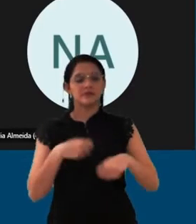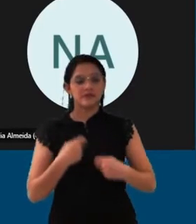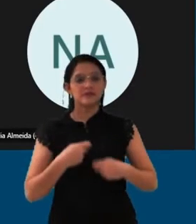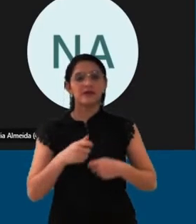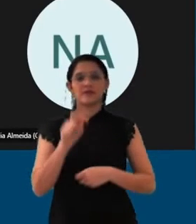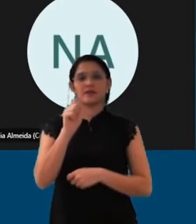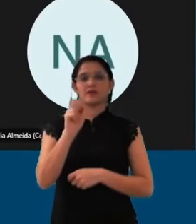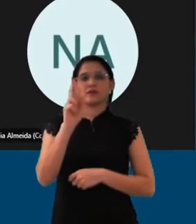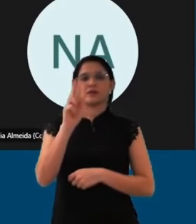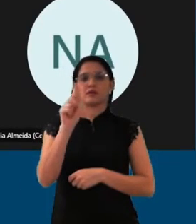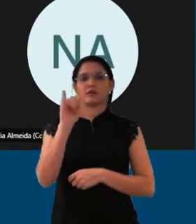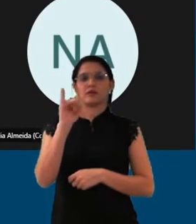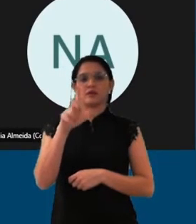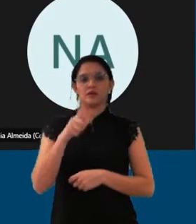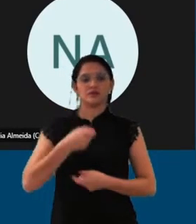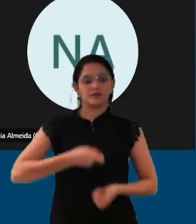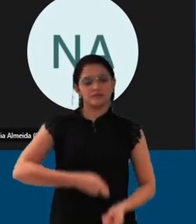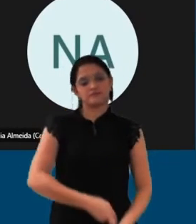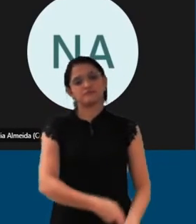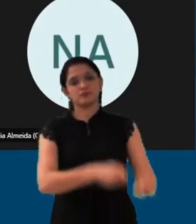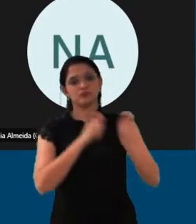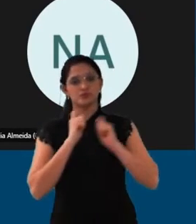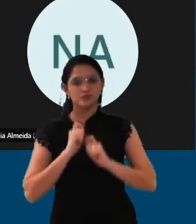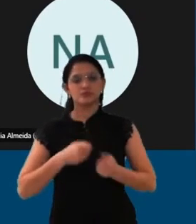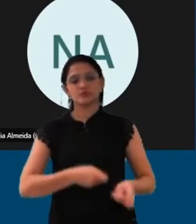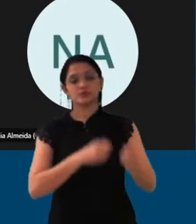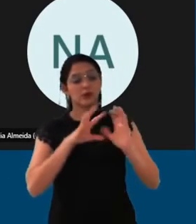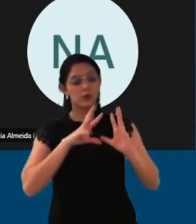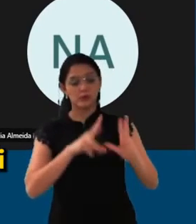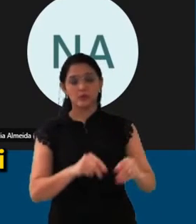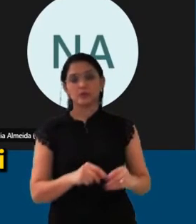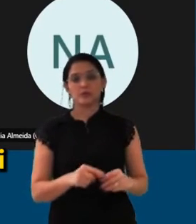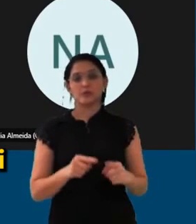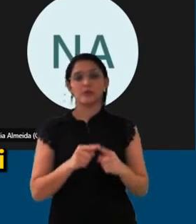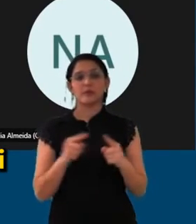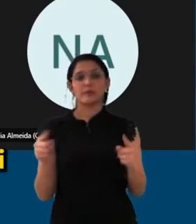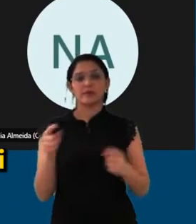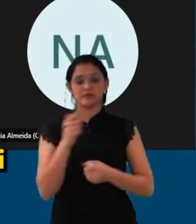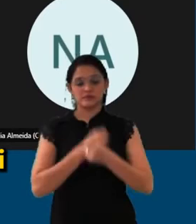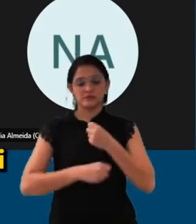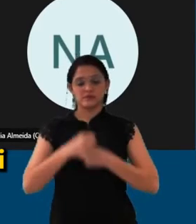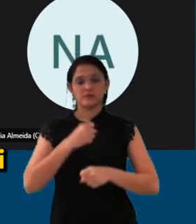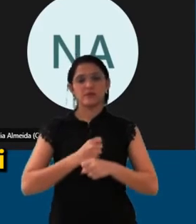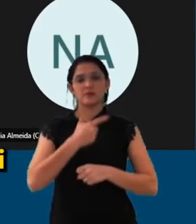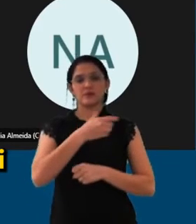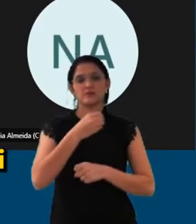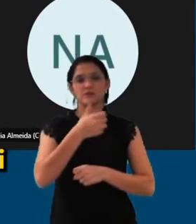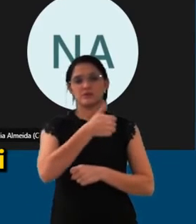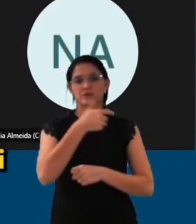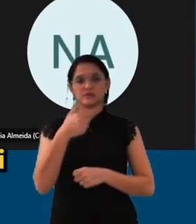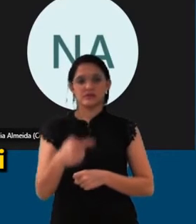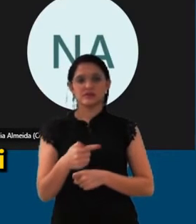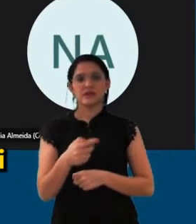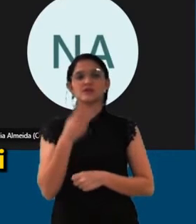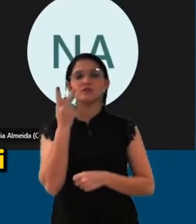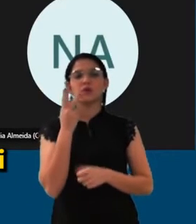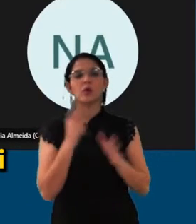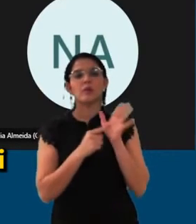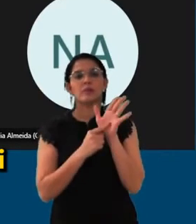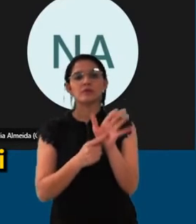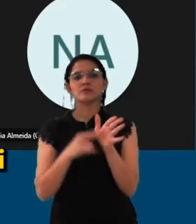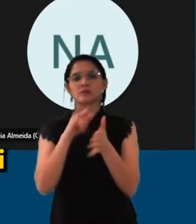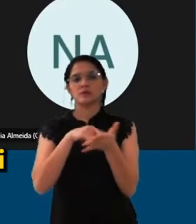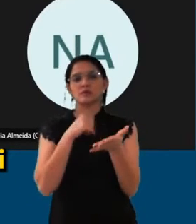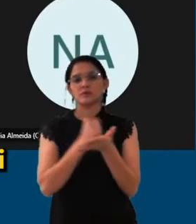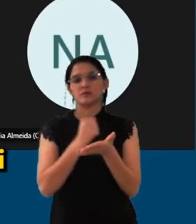argila. Em 2017, foi apresentado o PRAT, na verdade, para uma área que nunca